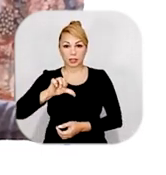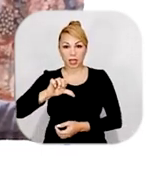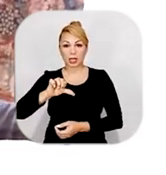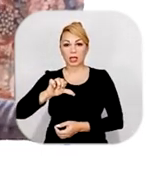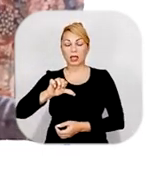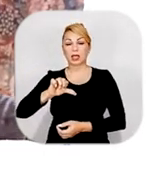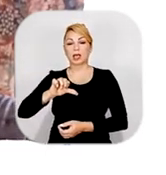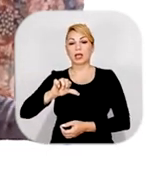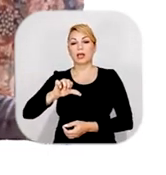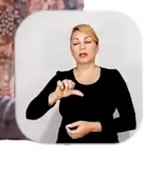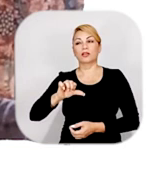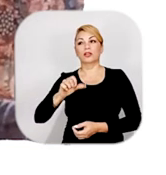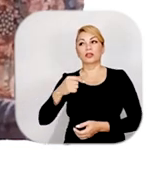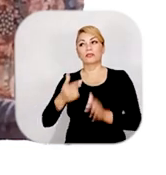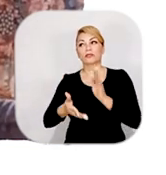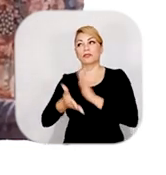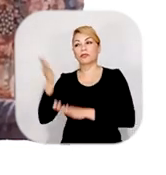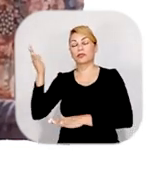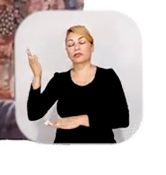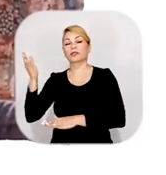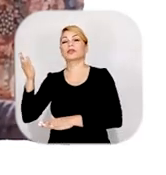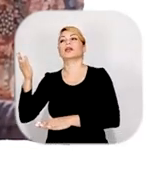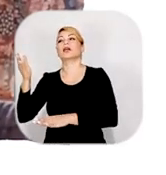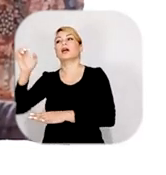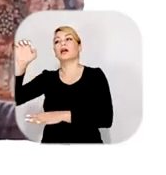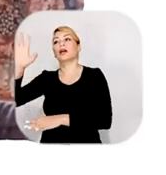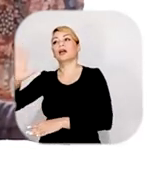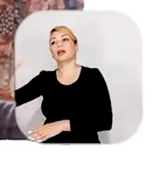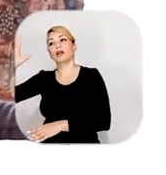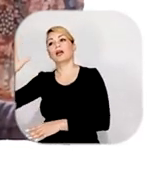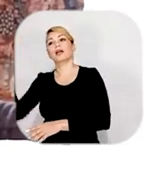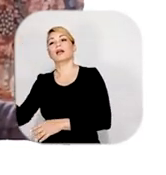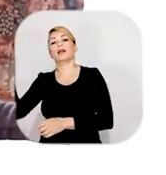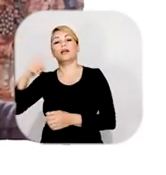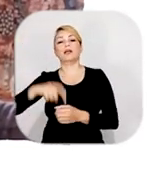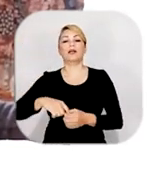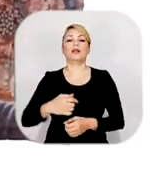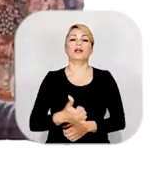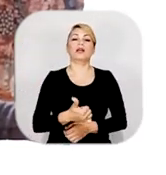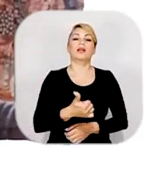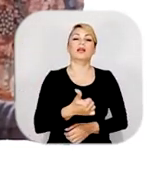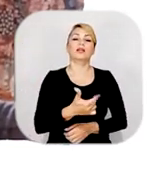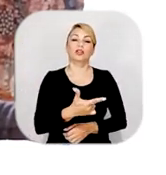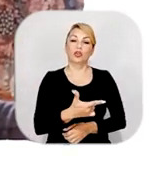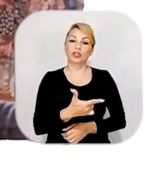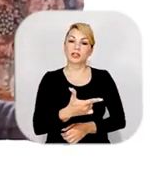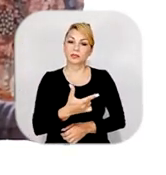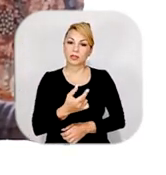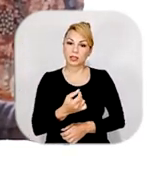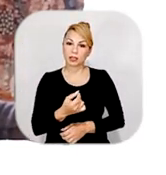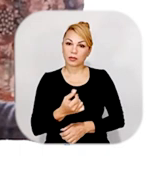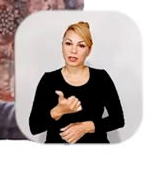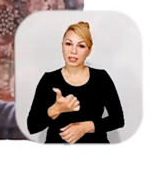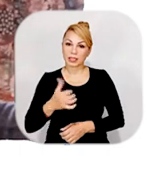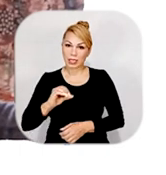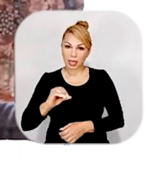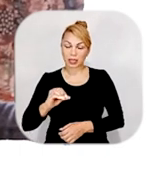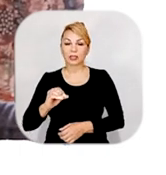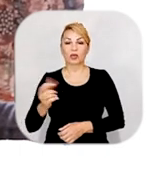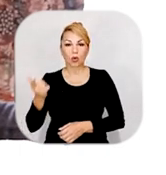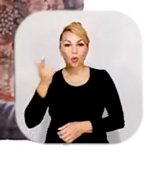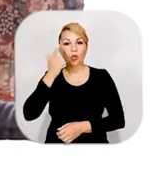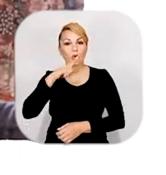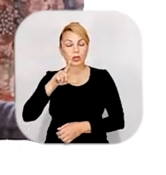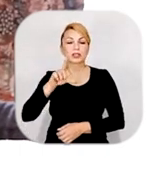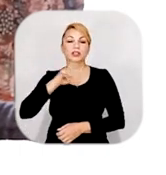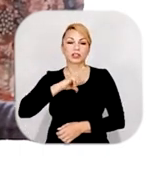fomos à Europa, e aí quando foi em 2010, eu consegui o Altair Algaier, né, dos Índios Isolados. Eles tinham, o